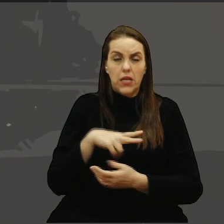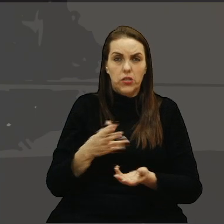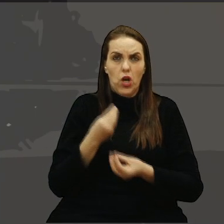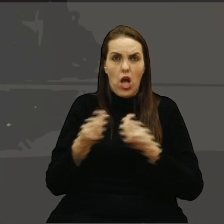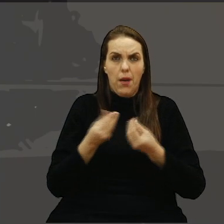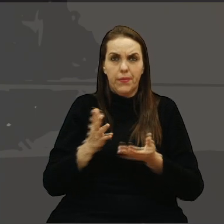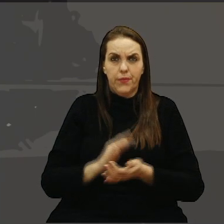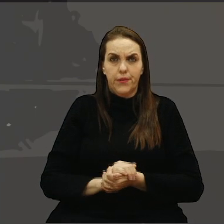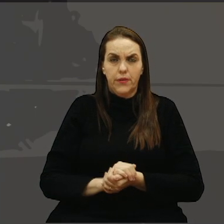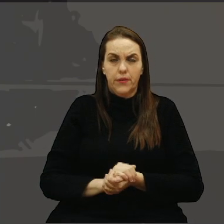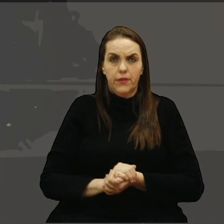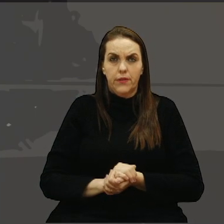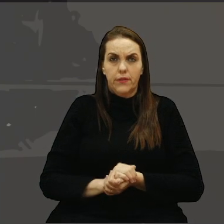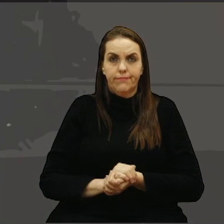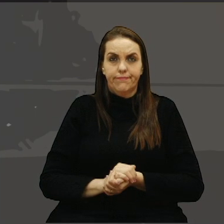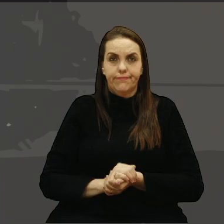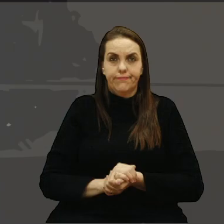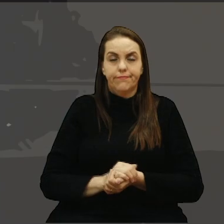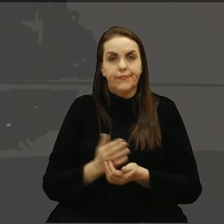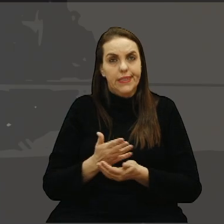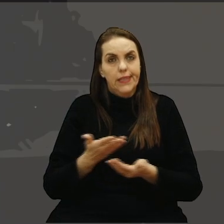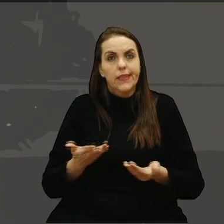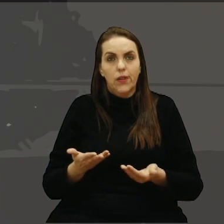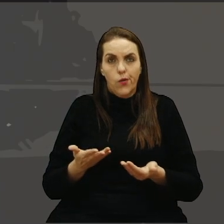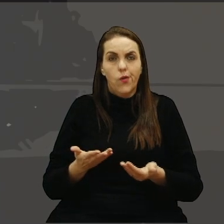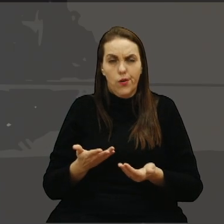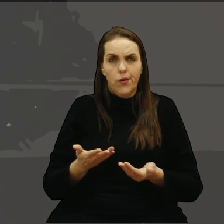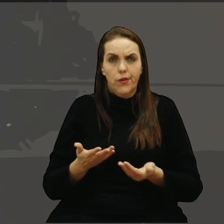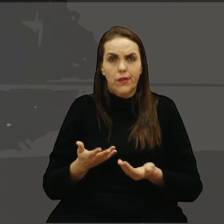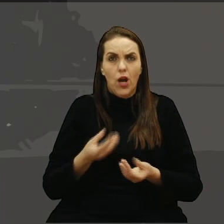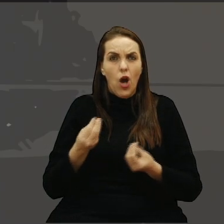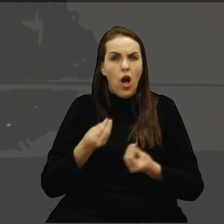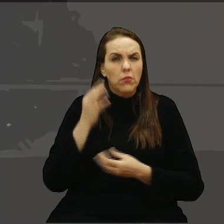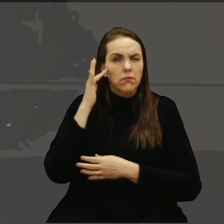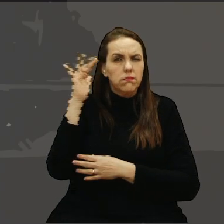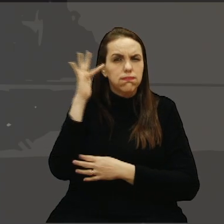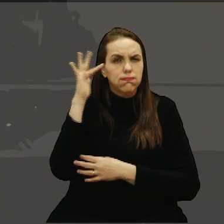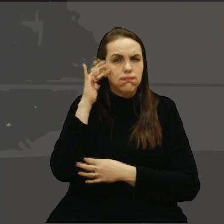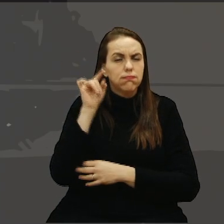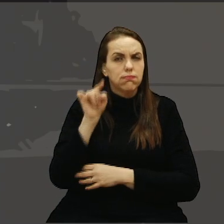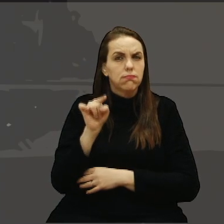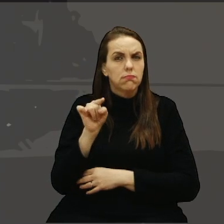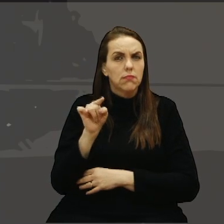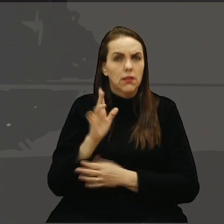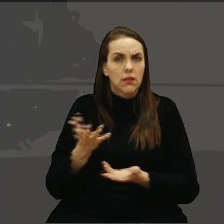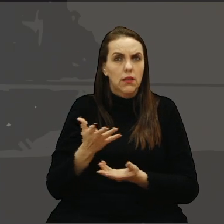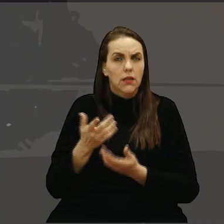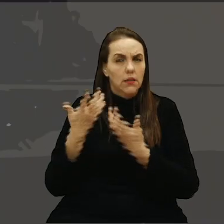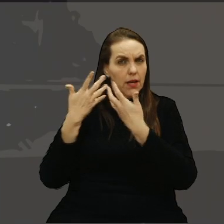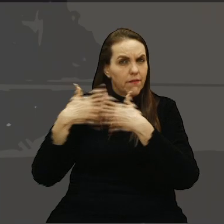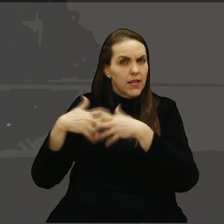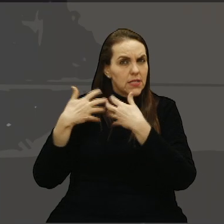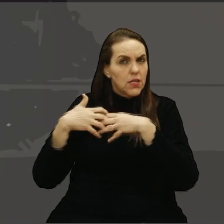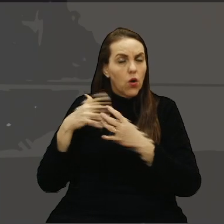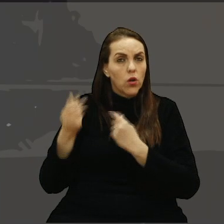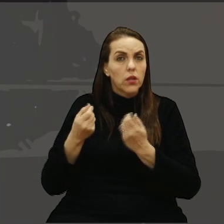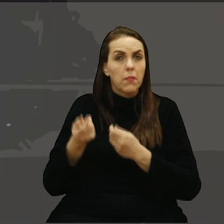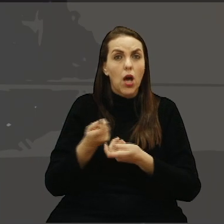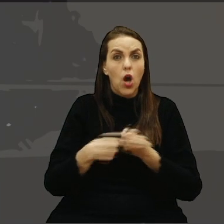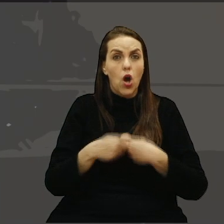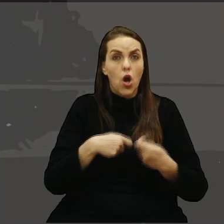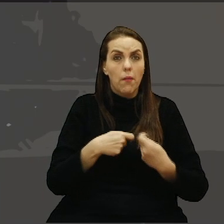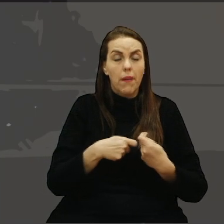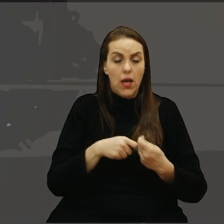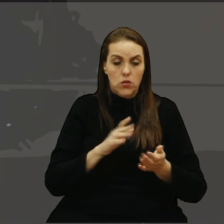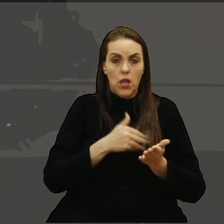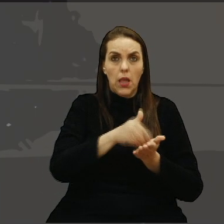dentro. Então, assim, olha o poder de reflexão. É como se diz, quando é um comércio, vai lá e notifica. Daí, quando